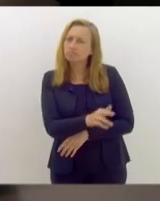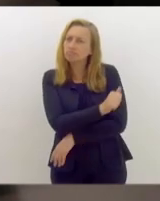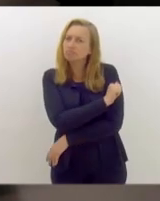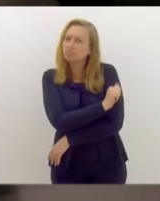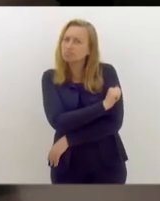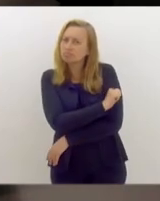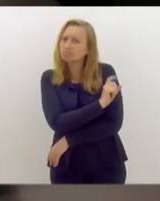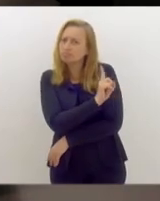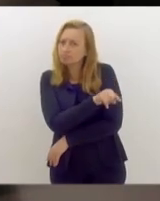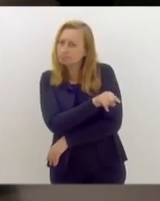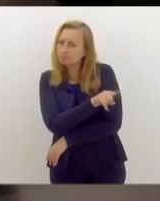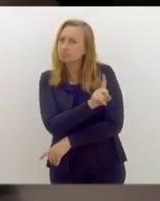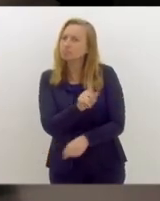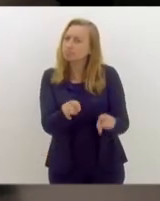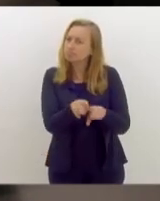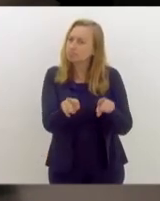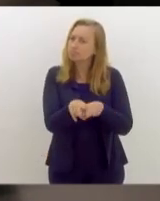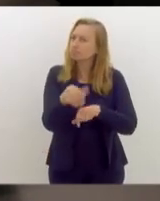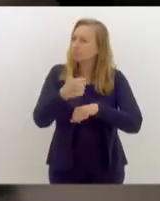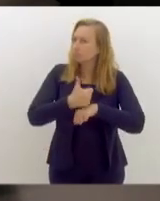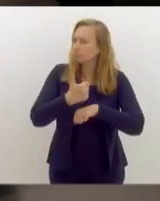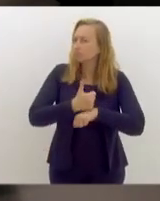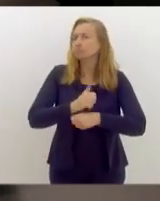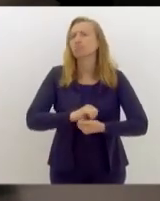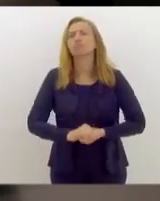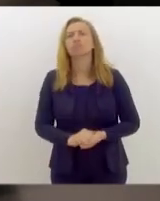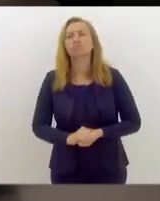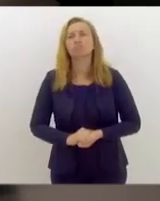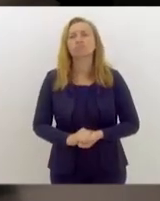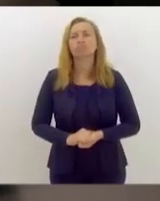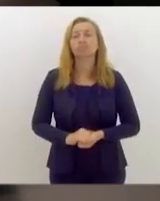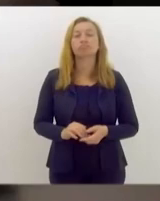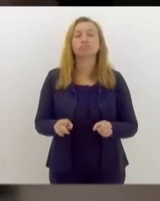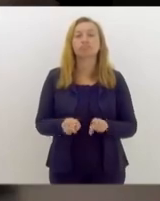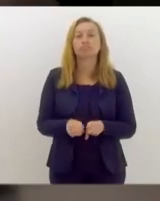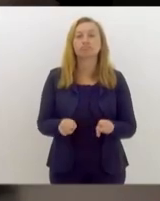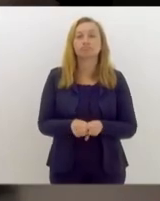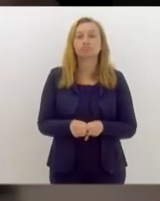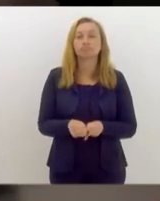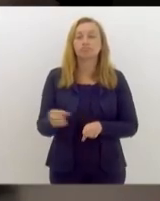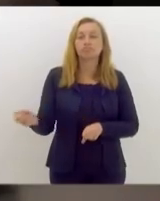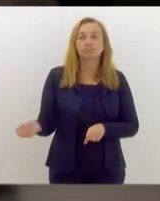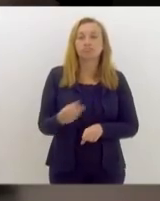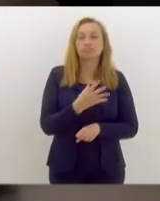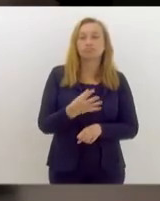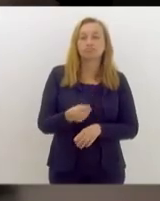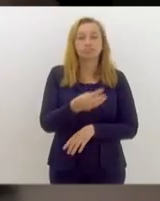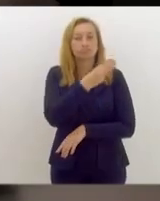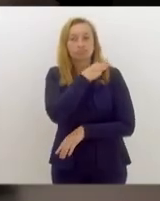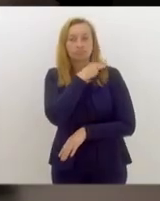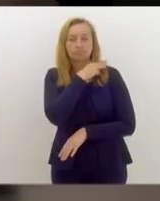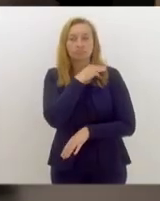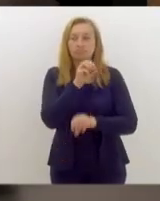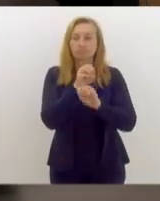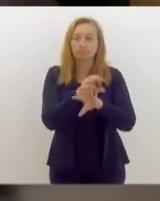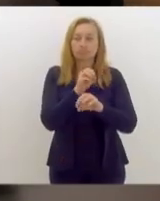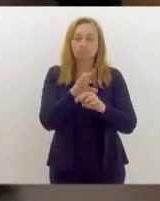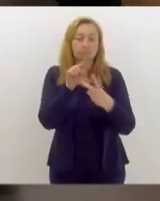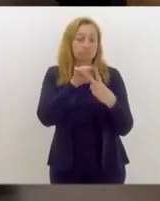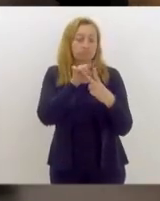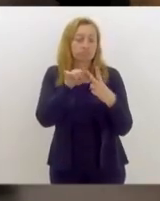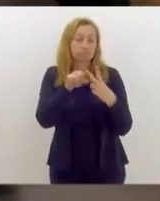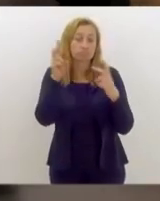alunos, né, e dos profissionais, e a execução do novo ensino médio. São duas